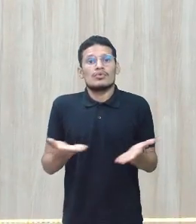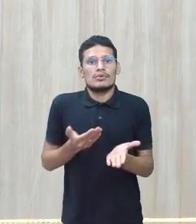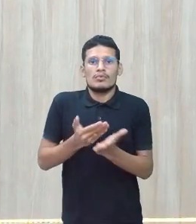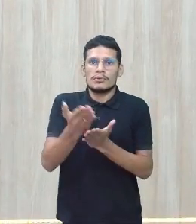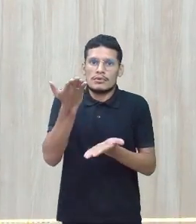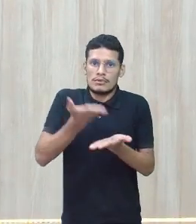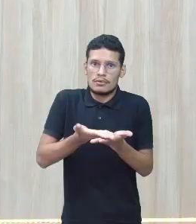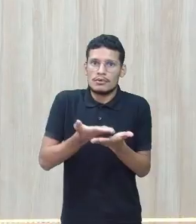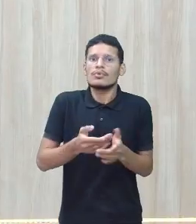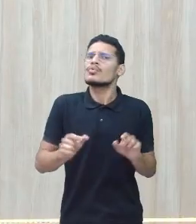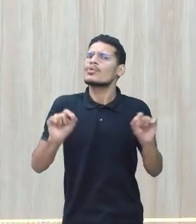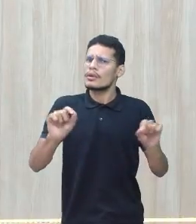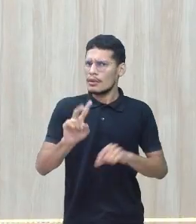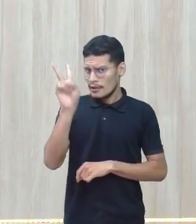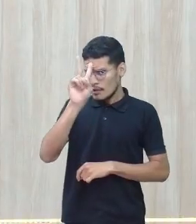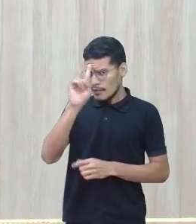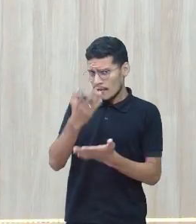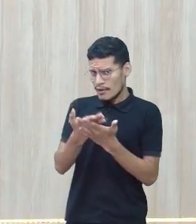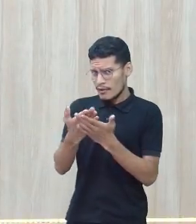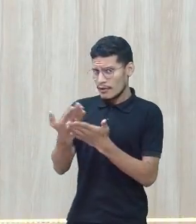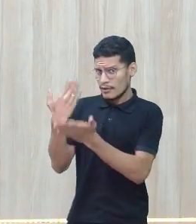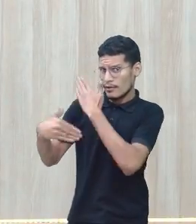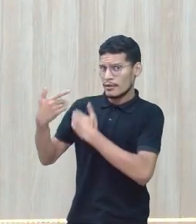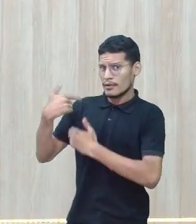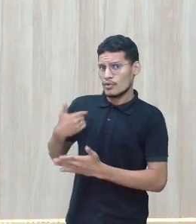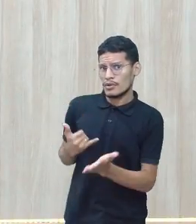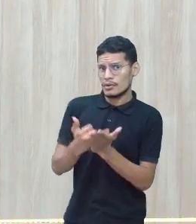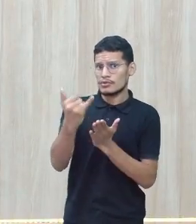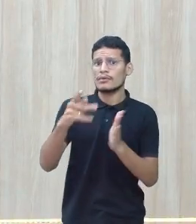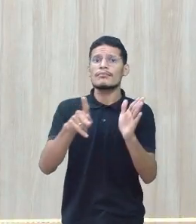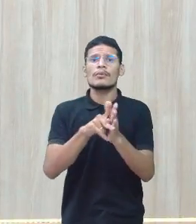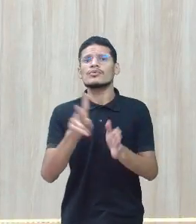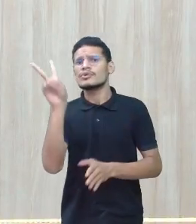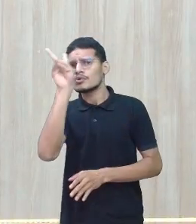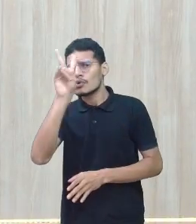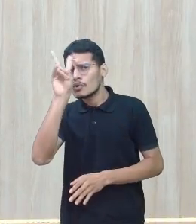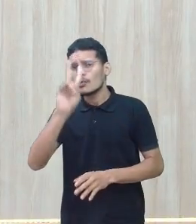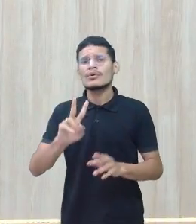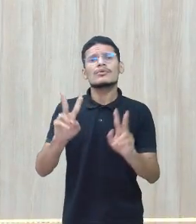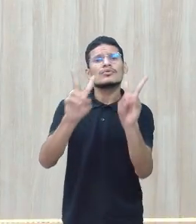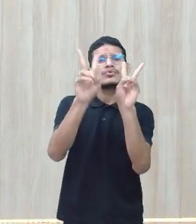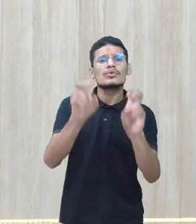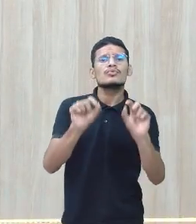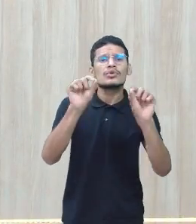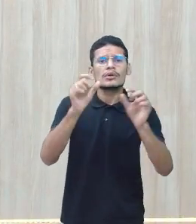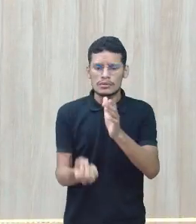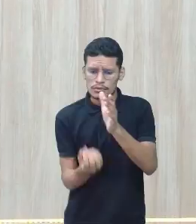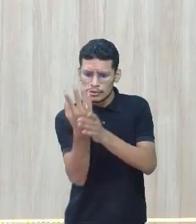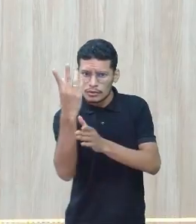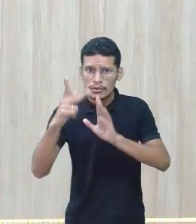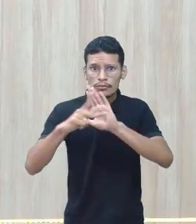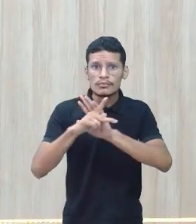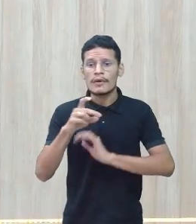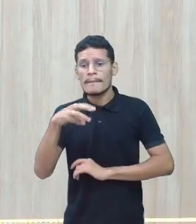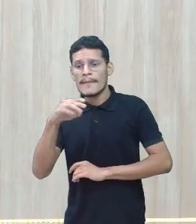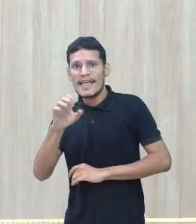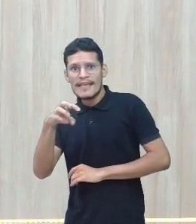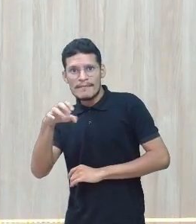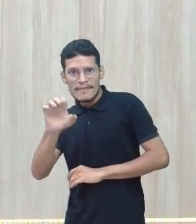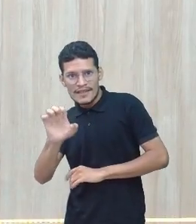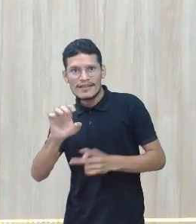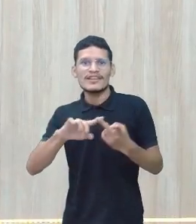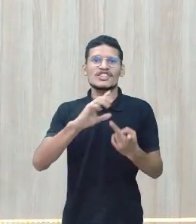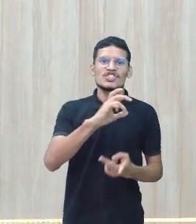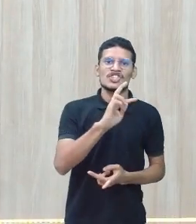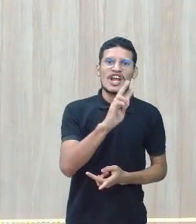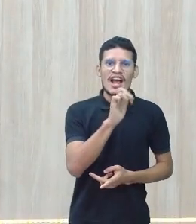hoje. Lembra que na aula passada eu fiz uma introdução para vocês, uma introdução histórica sobre o surgimento dos memes e das charges, de como